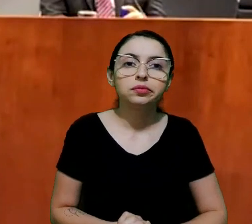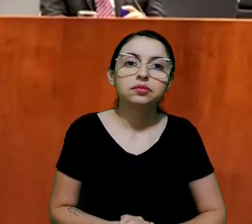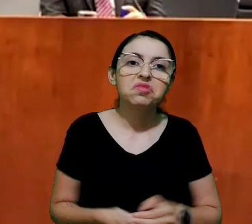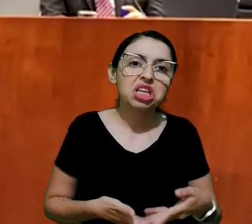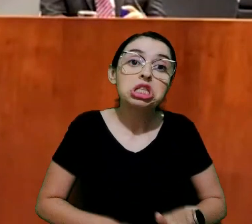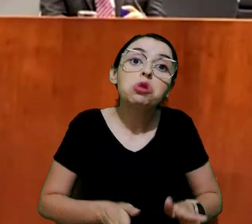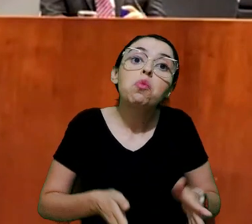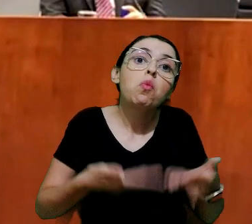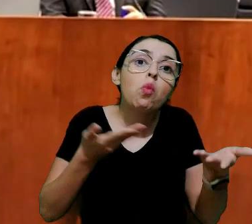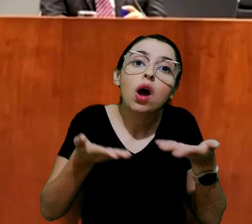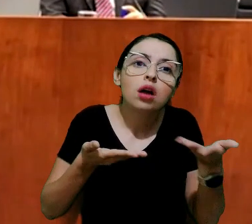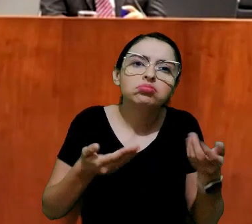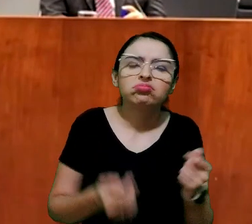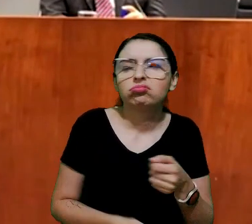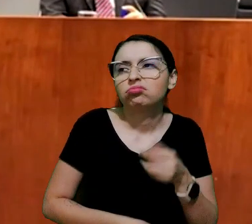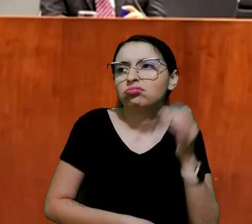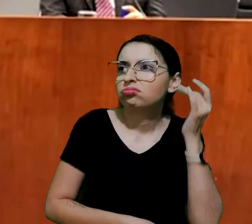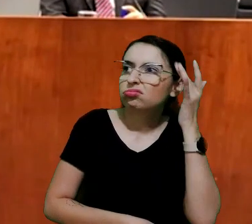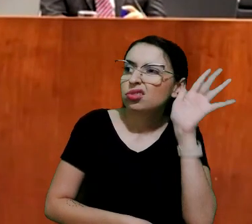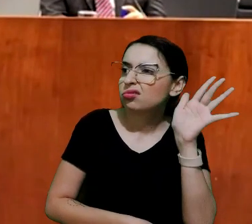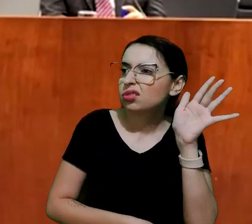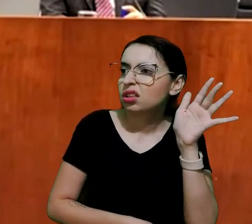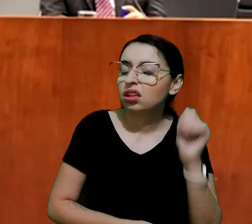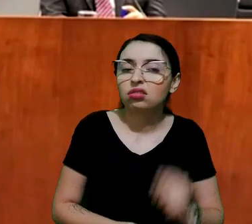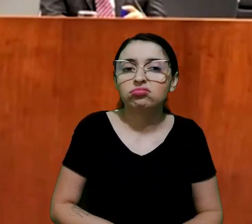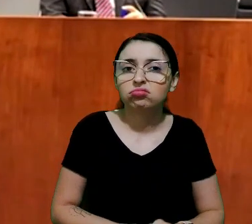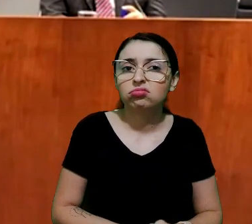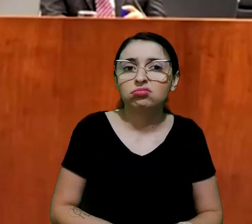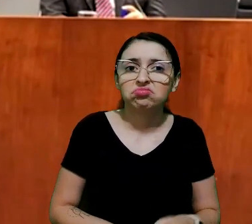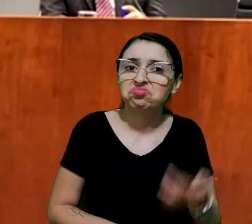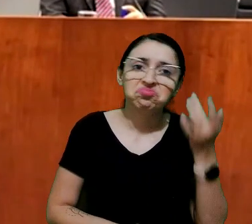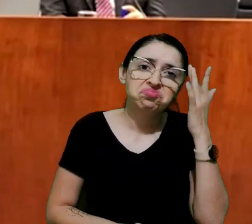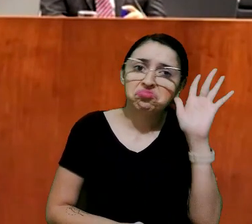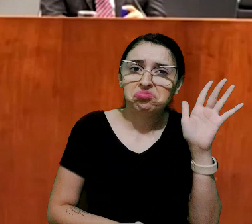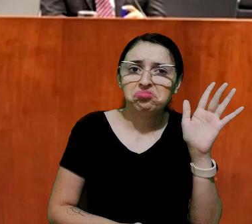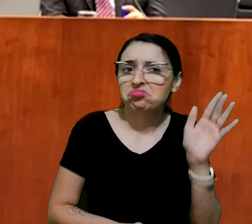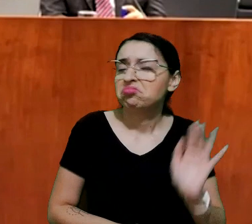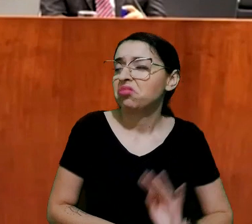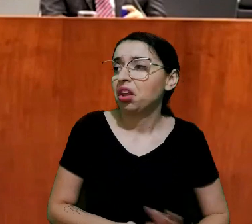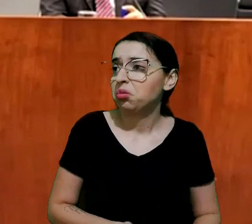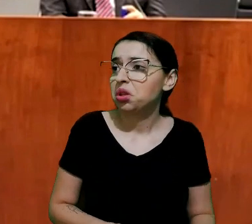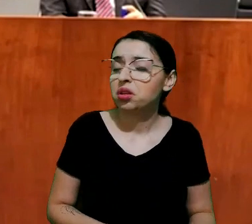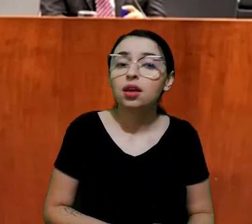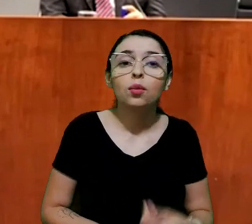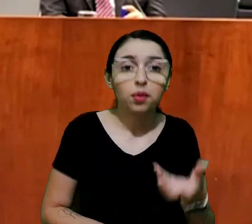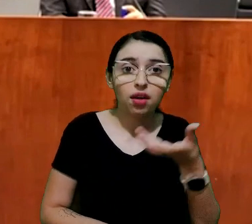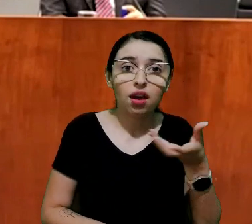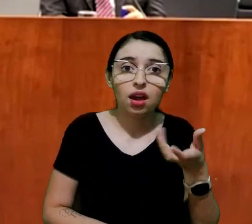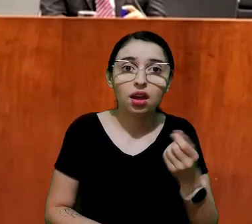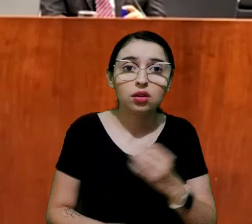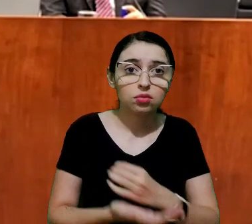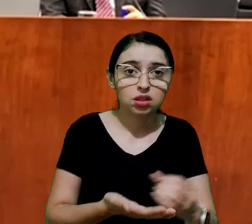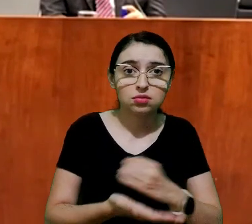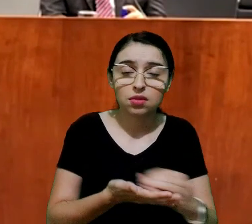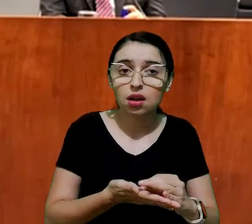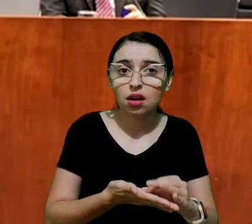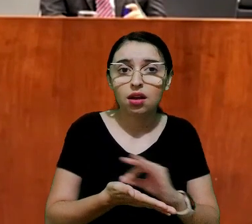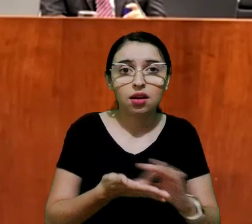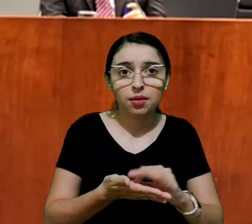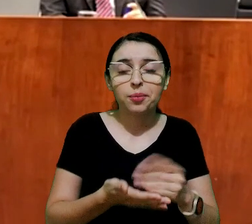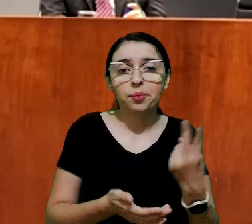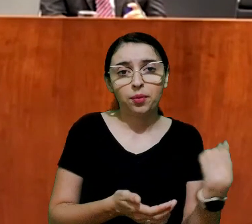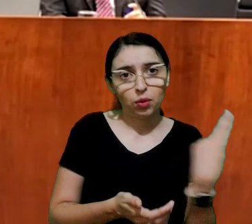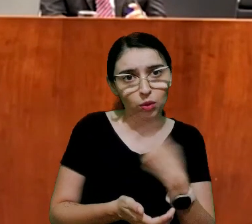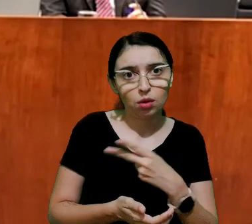quando? Não sei. E quem é o pai e a mãe? Também não interessa. Eu quero registrá-lo em meu nome. Não é possível uma coisa